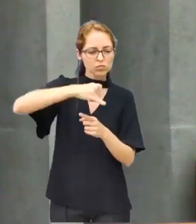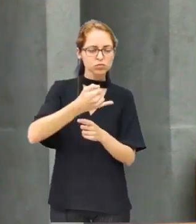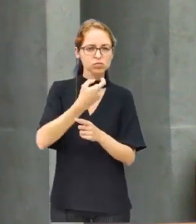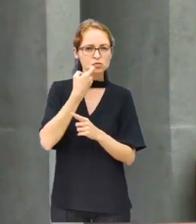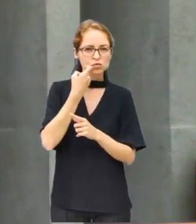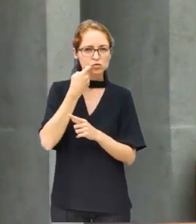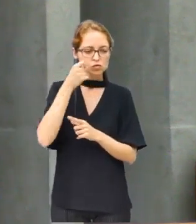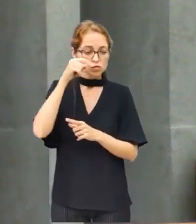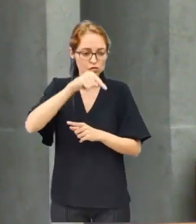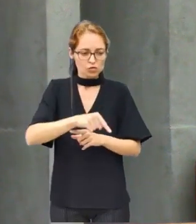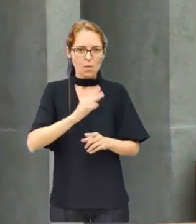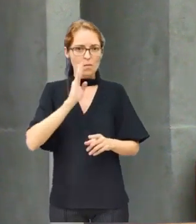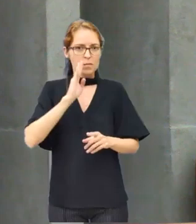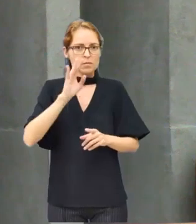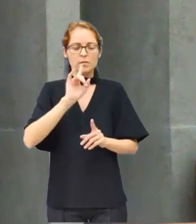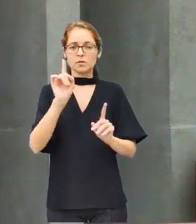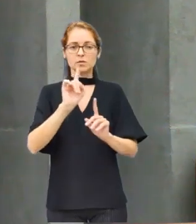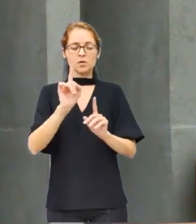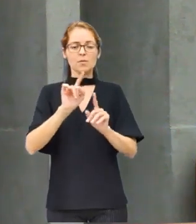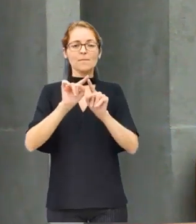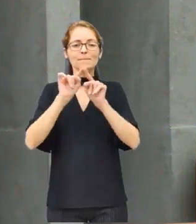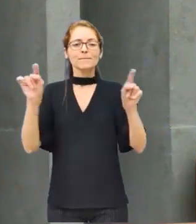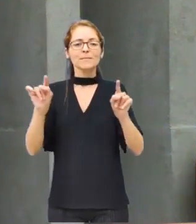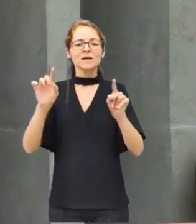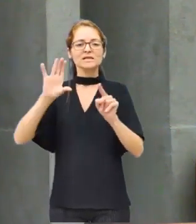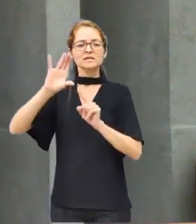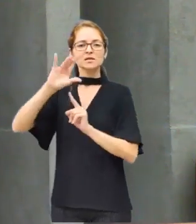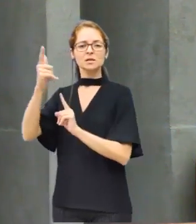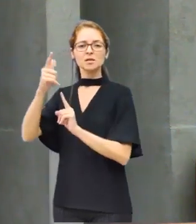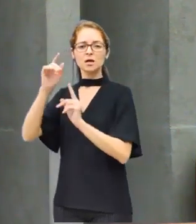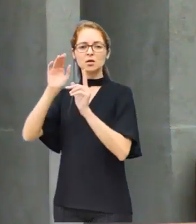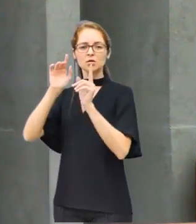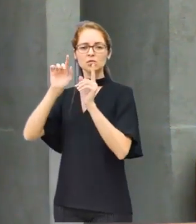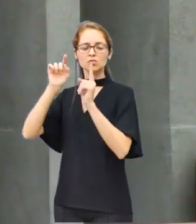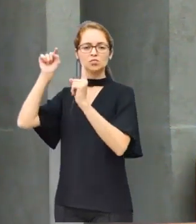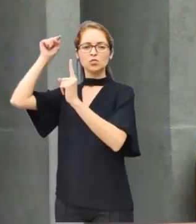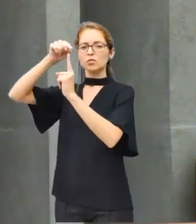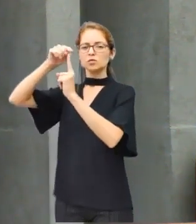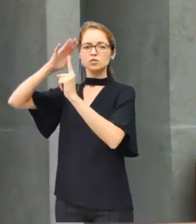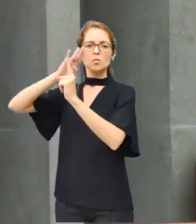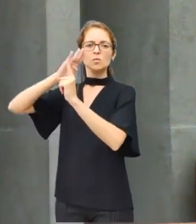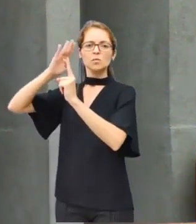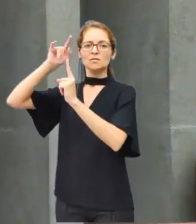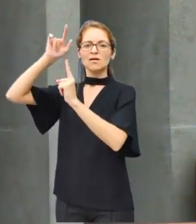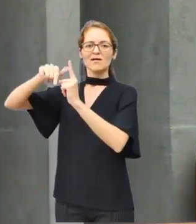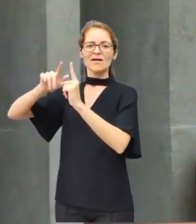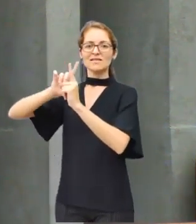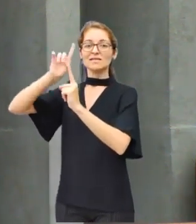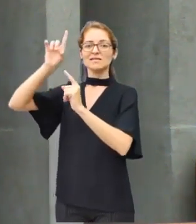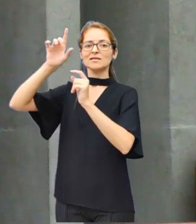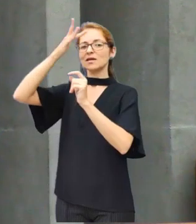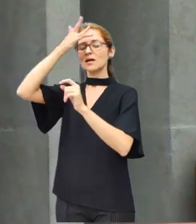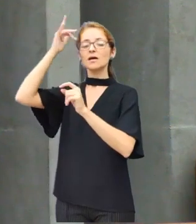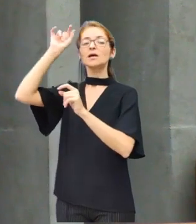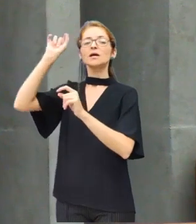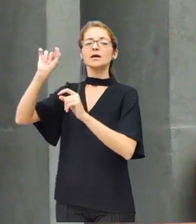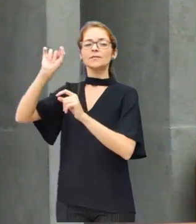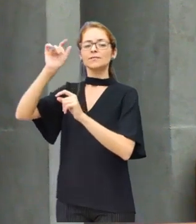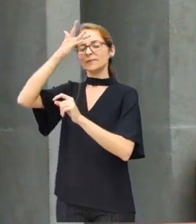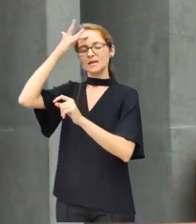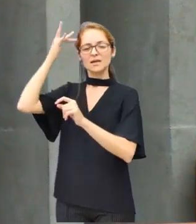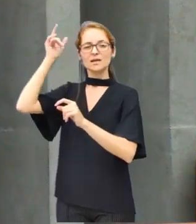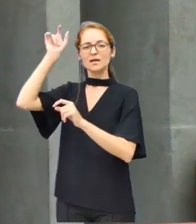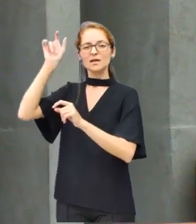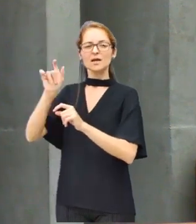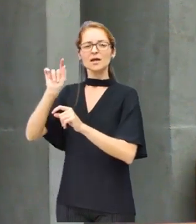mas ela aponta claramente quem é o Deus desse personagem que é Jonas. E esse é o grande foco que eu gostaria de dar